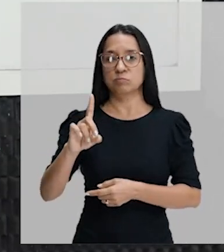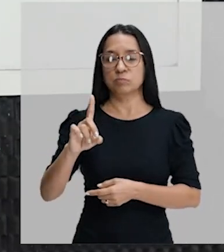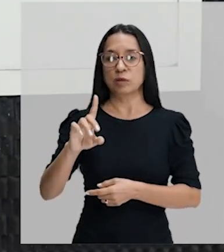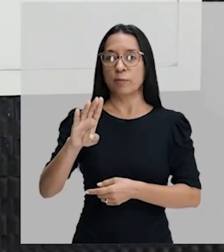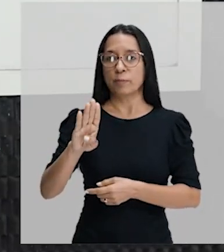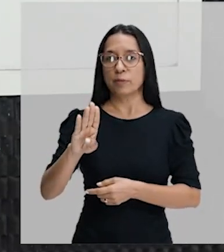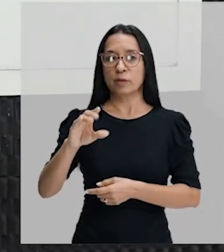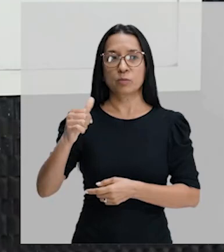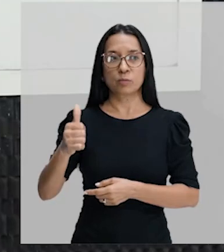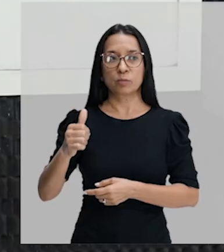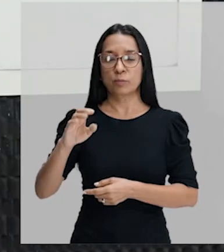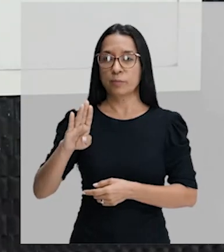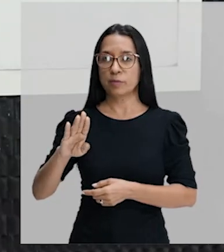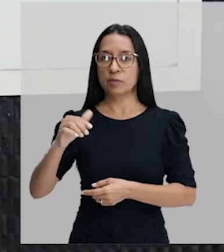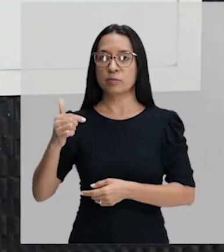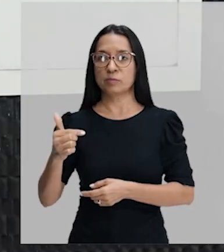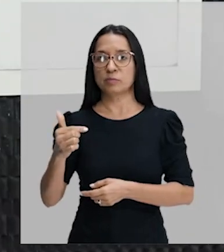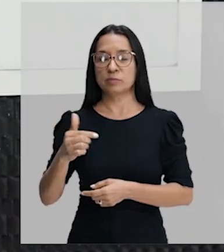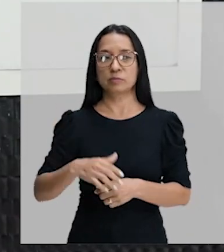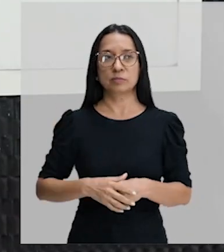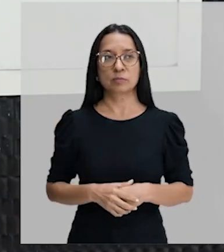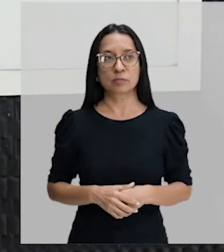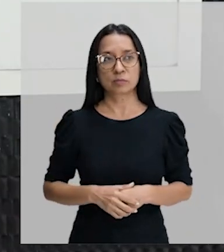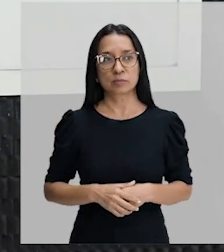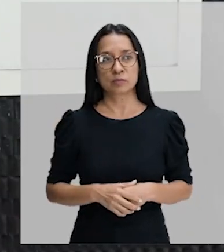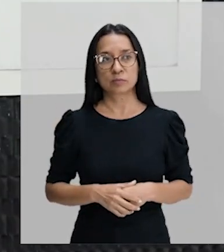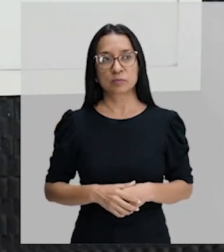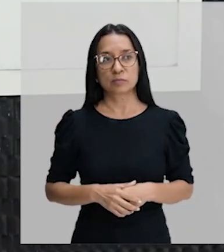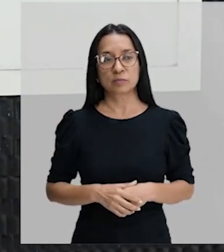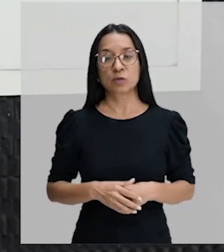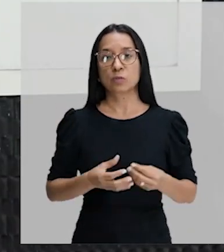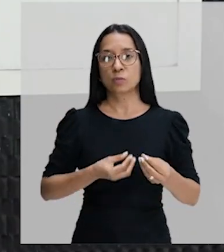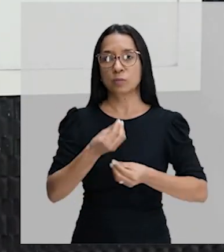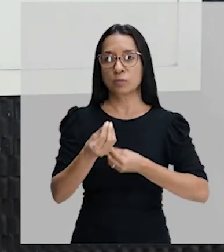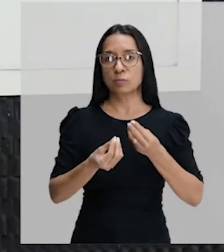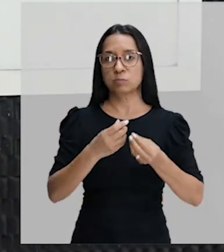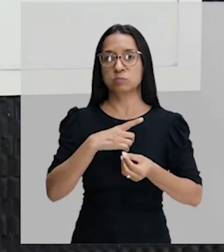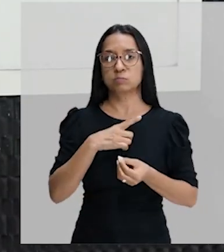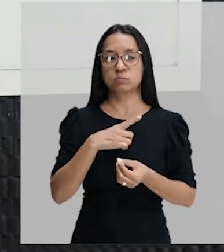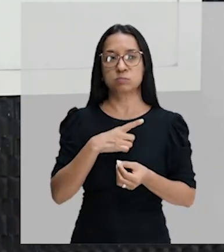e o B2. Certo? Então, como é que você obtém